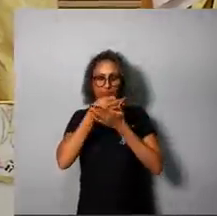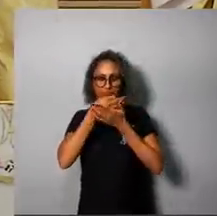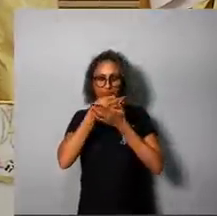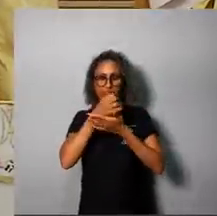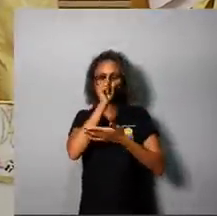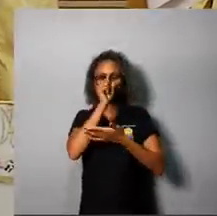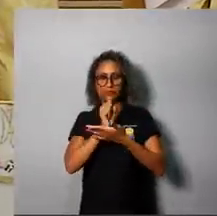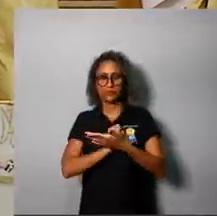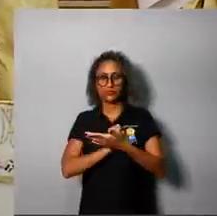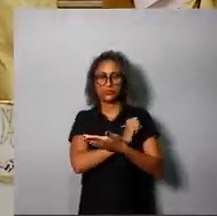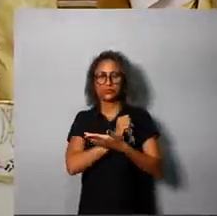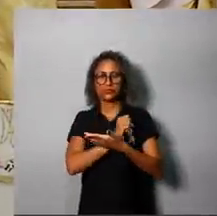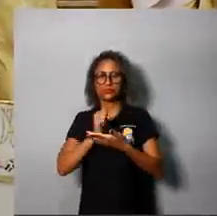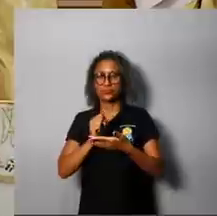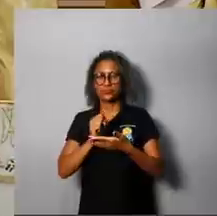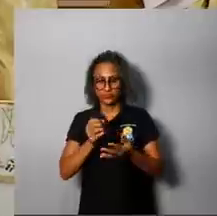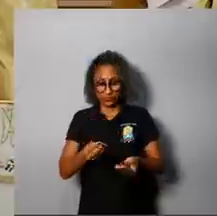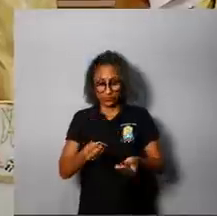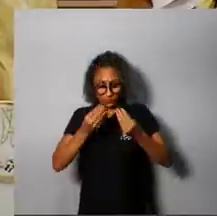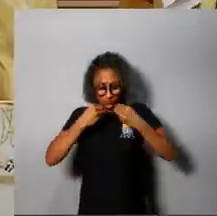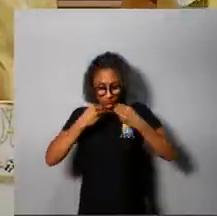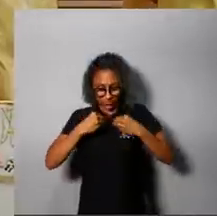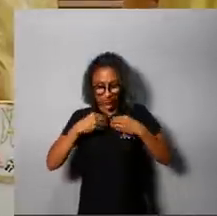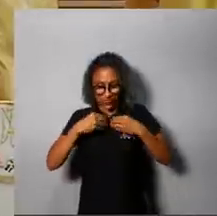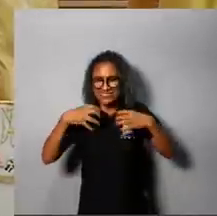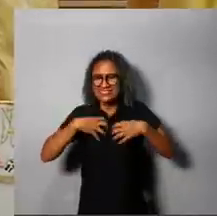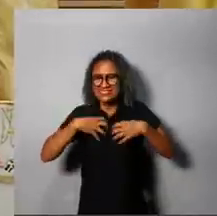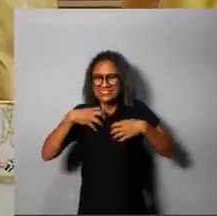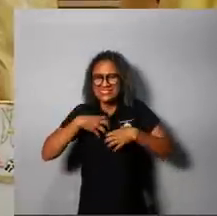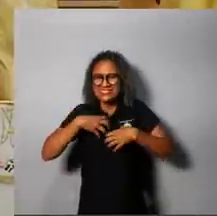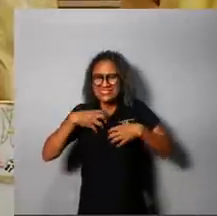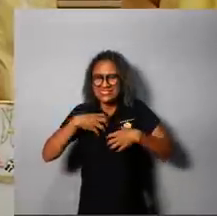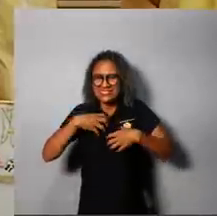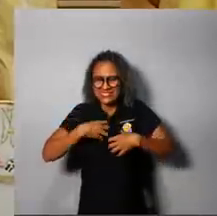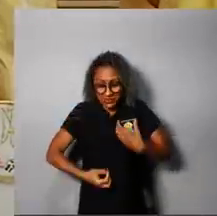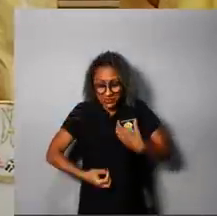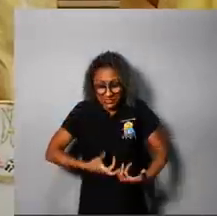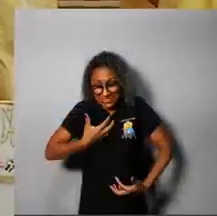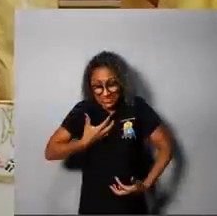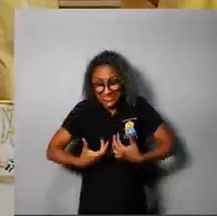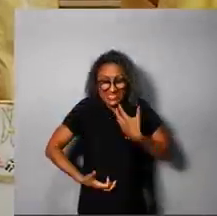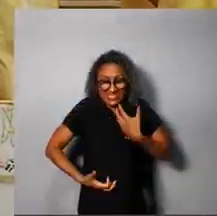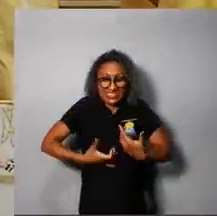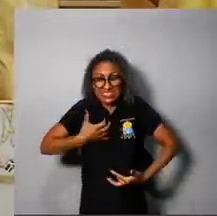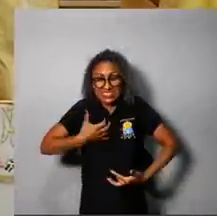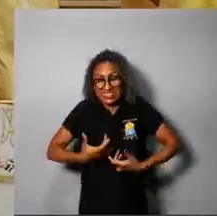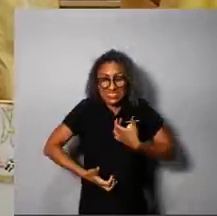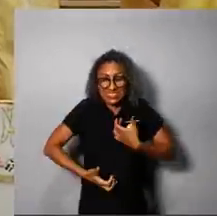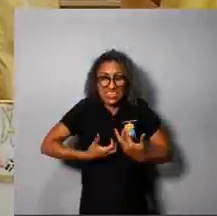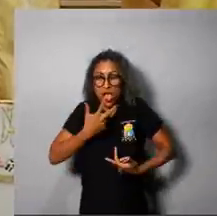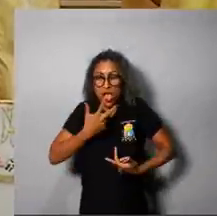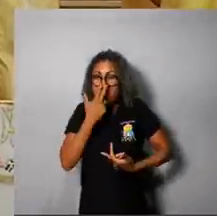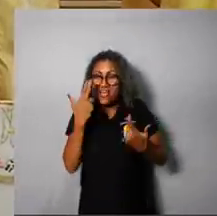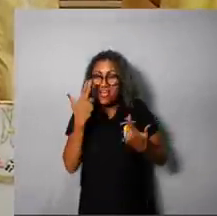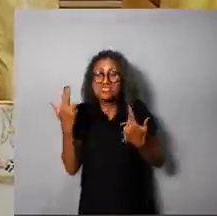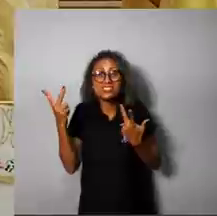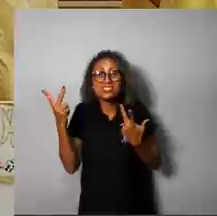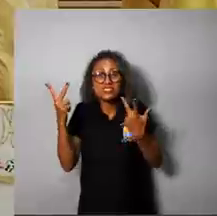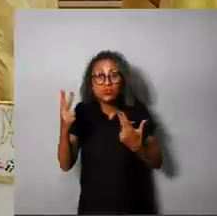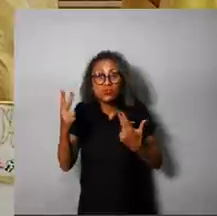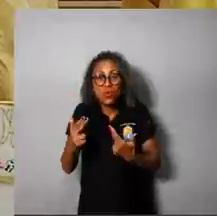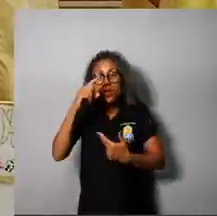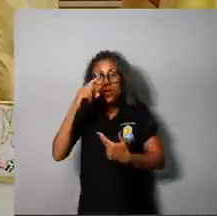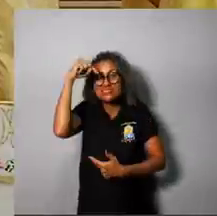aquela caridade ardente que inflamava São João Papa na dedicação constante